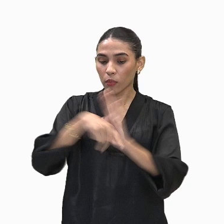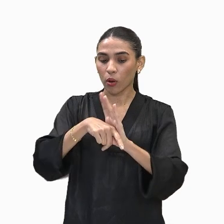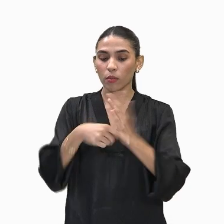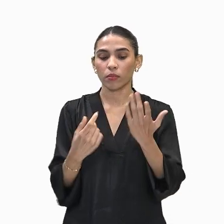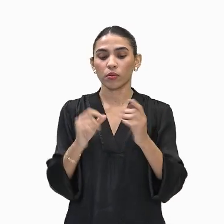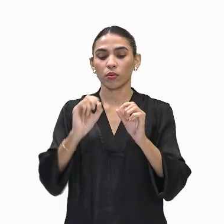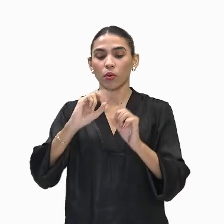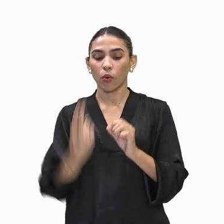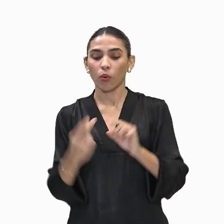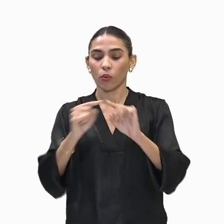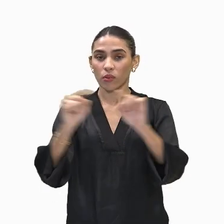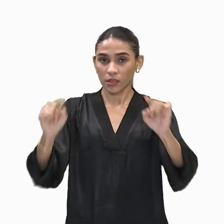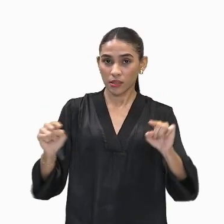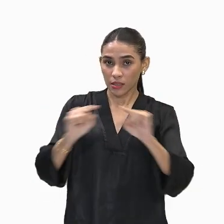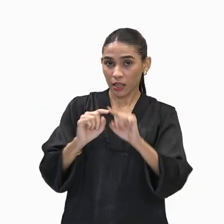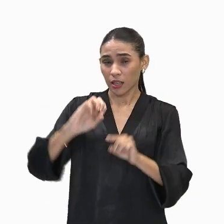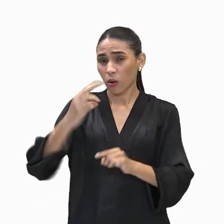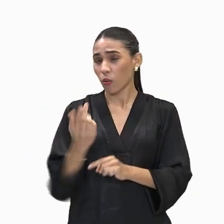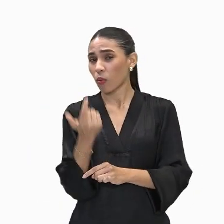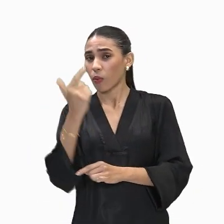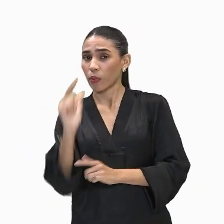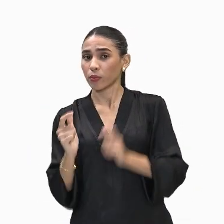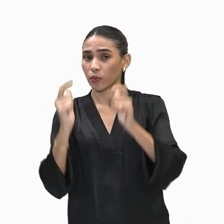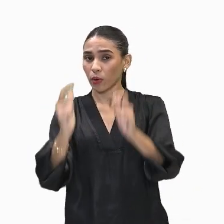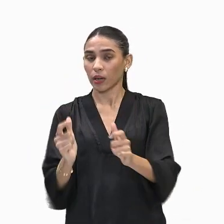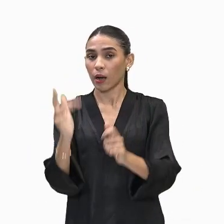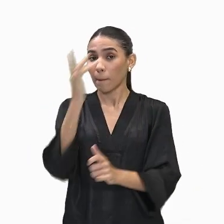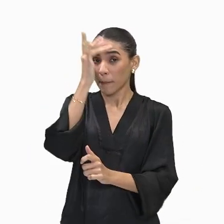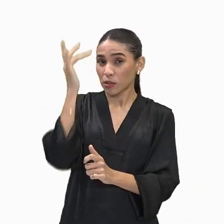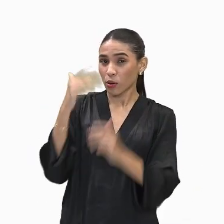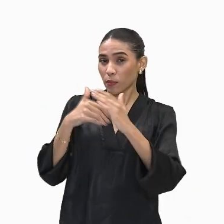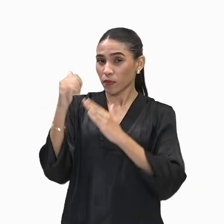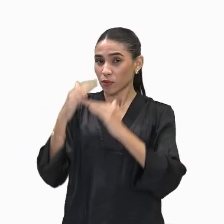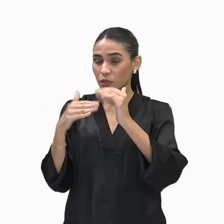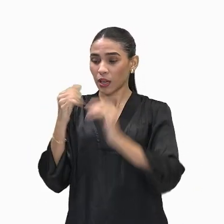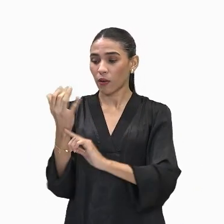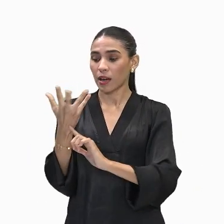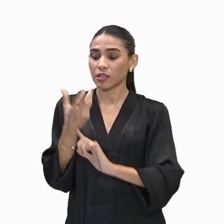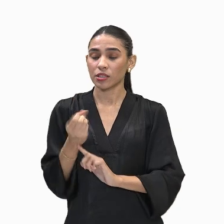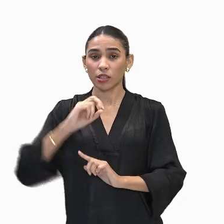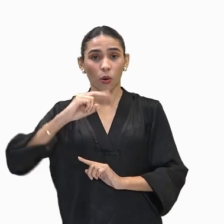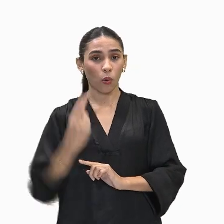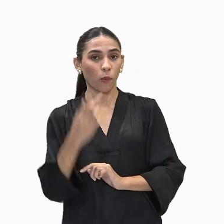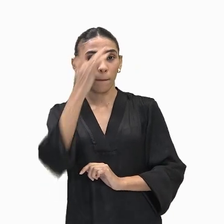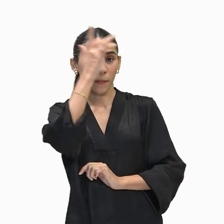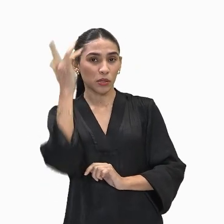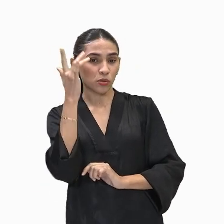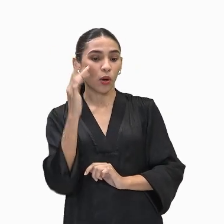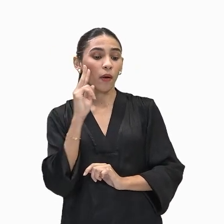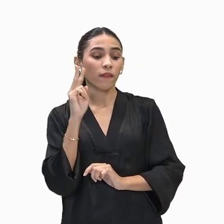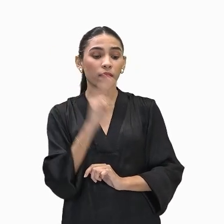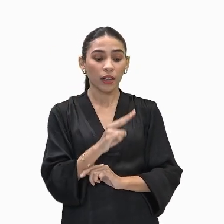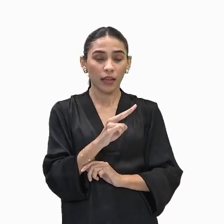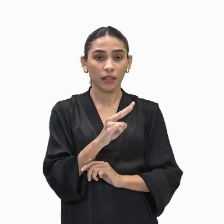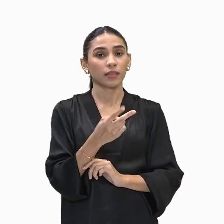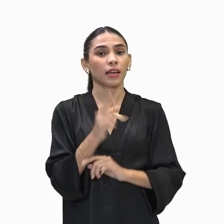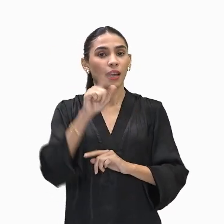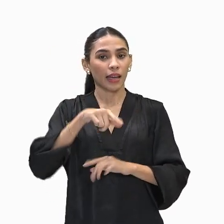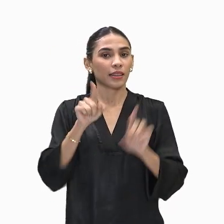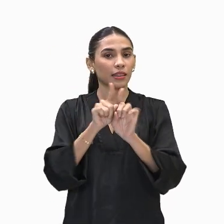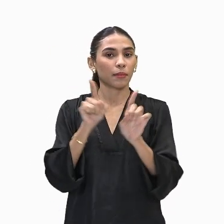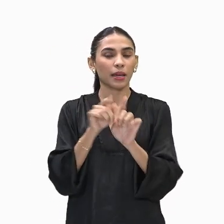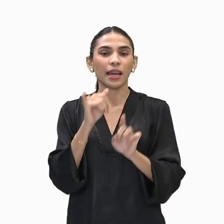outro espaço onde o próprio artista ou o espectador é também tratado como